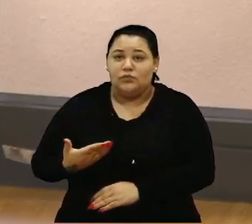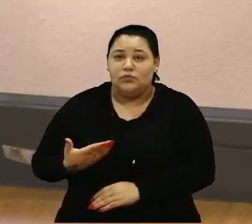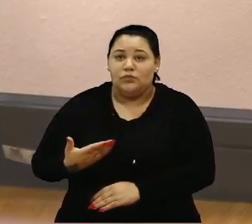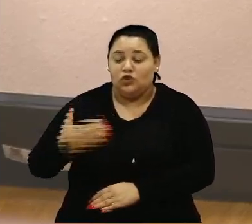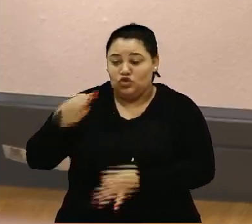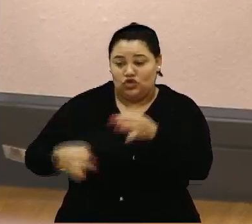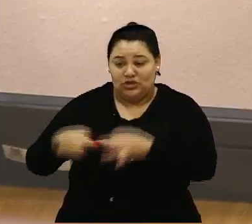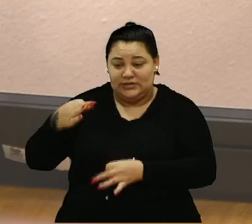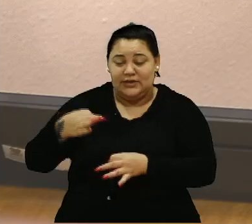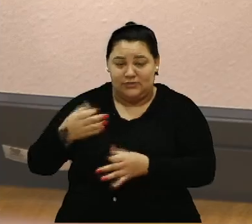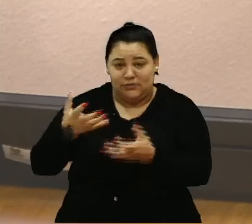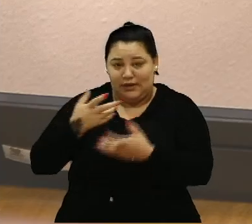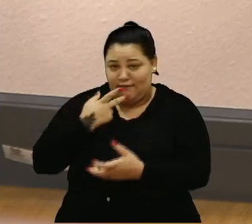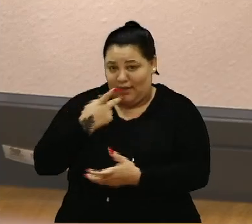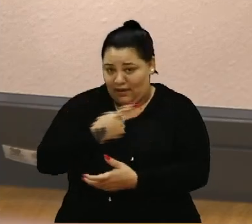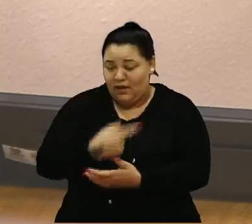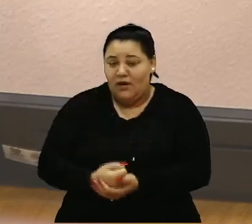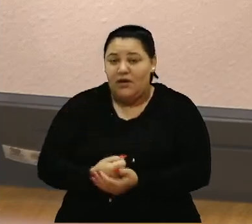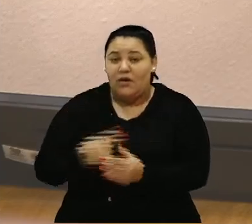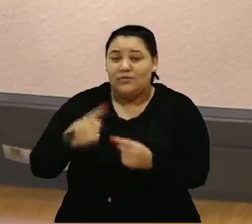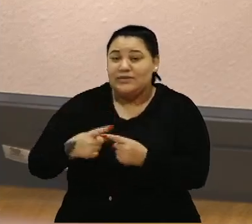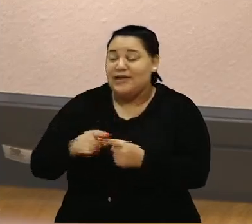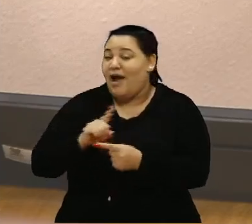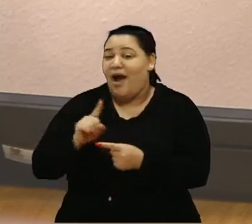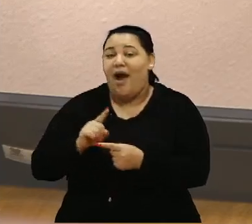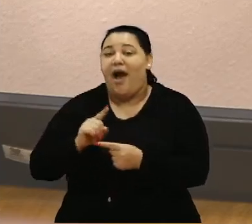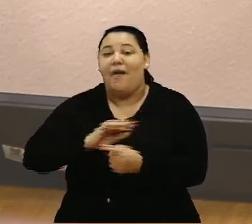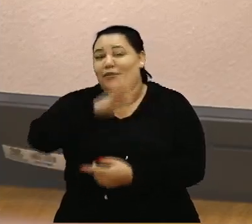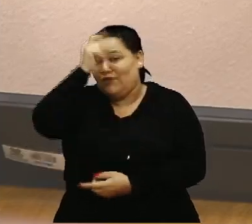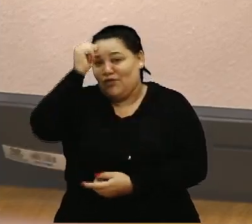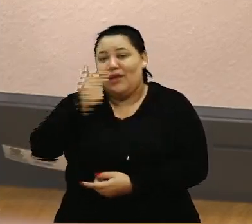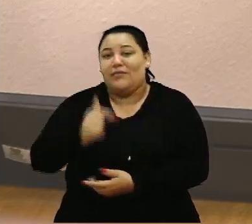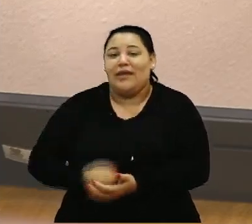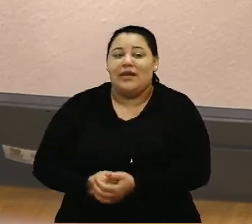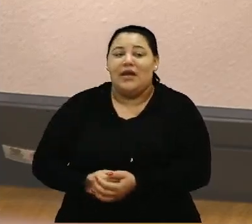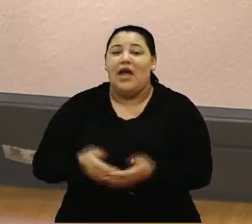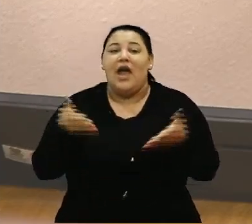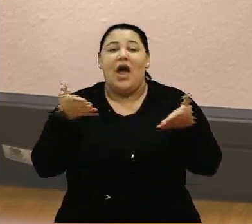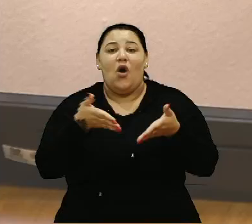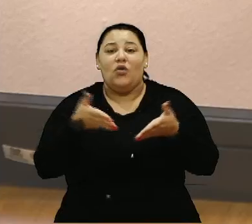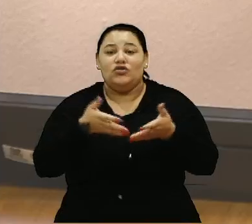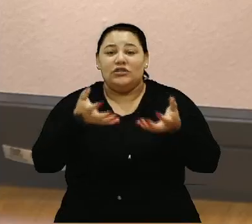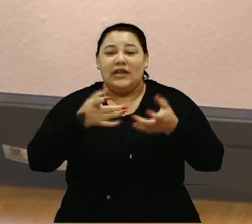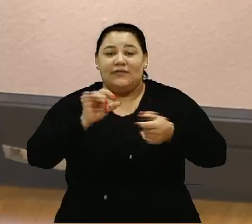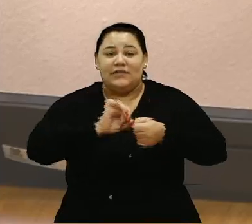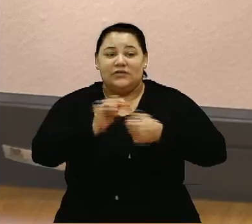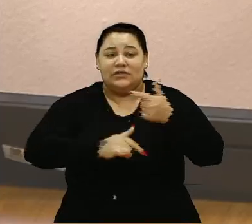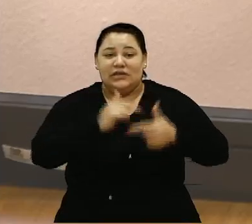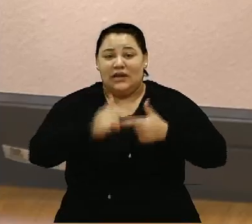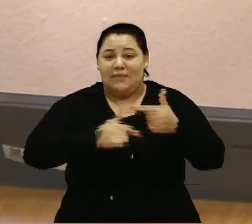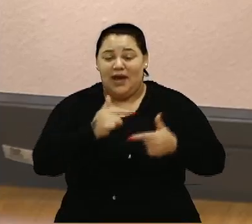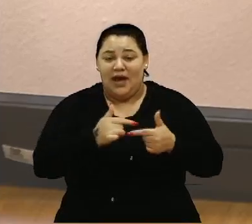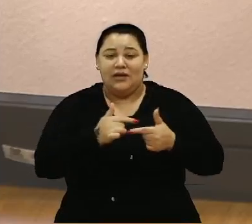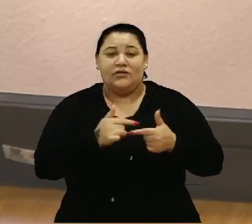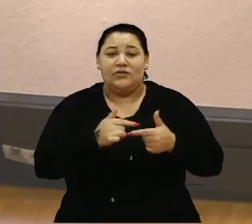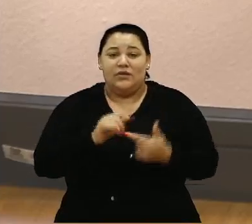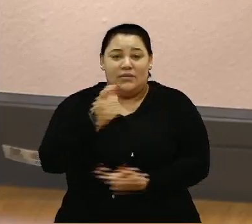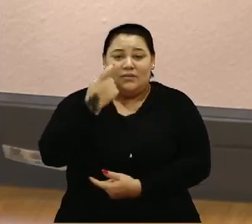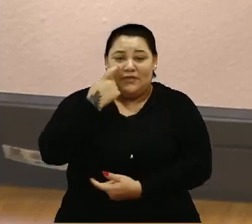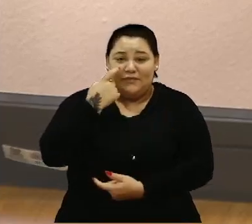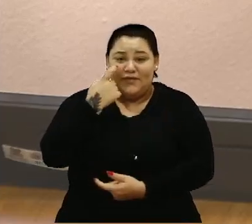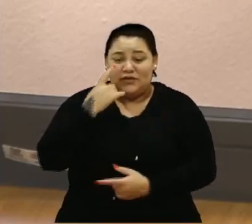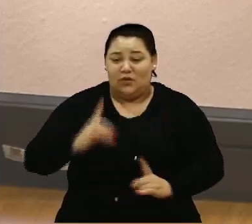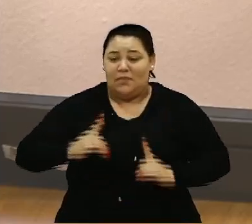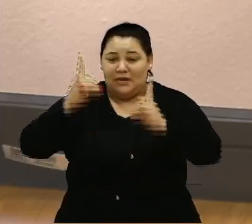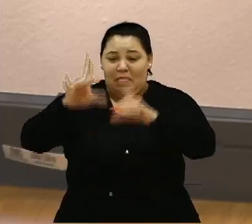Justiça, no caso, eu quero dizer. Senão a prefeitura não tem como, hoje o secretário municipal quer fazer uma ação lá no campus da Serra para averiguar se o apartamento é invadido, se não